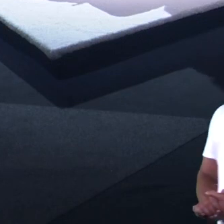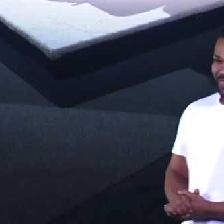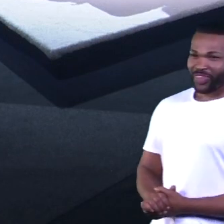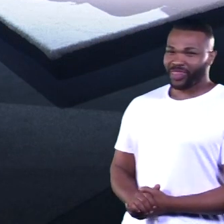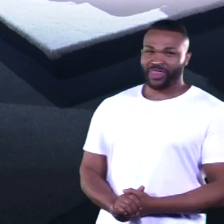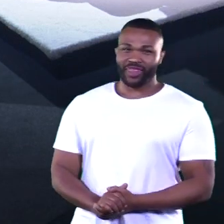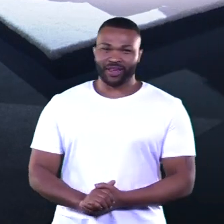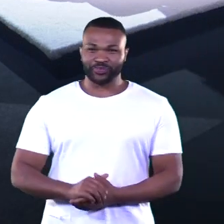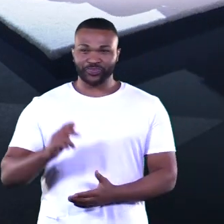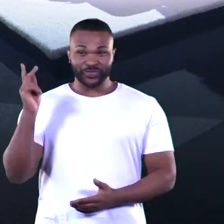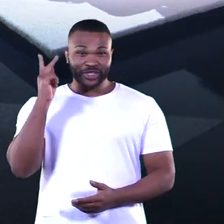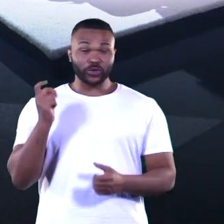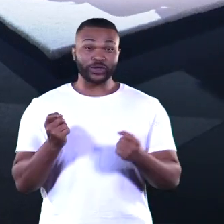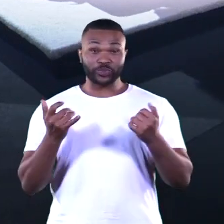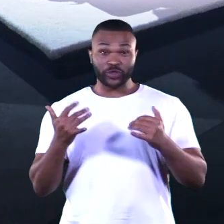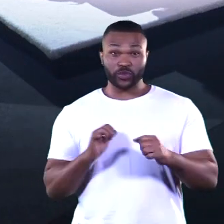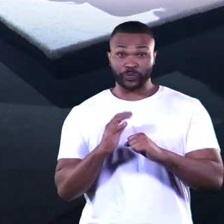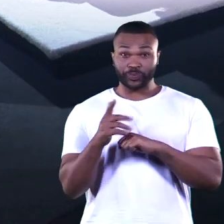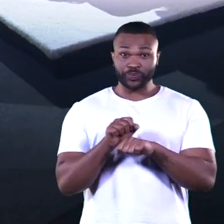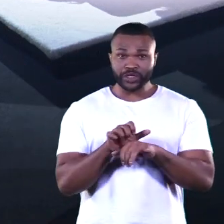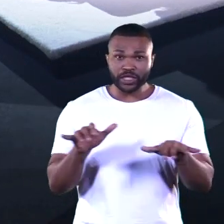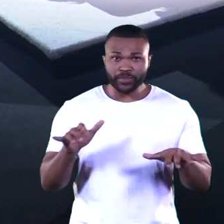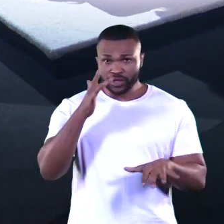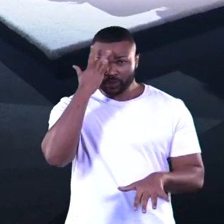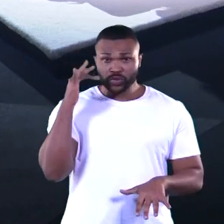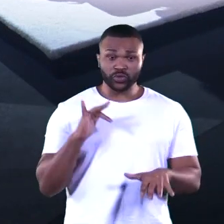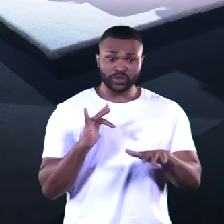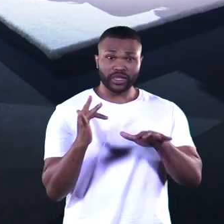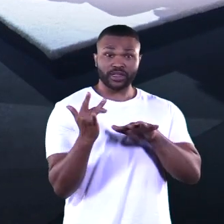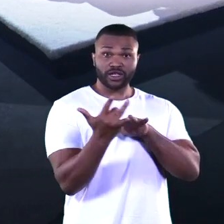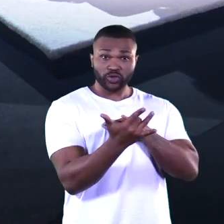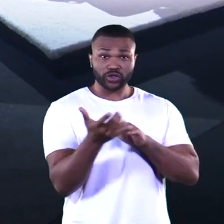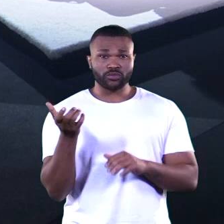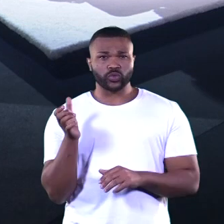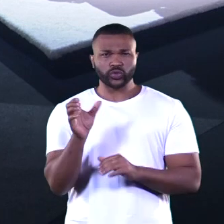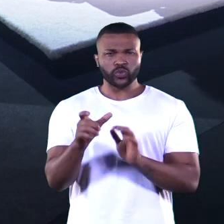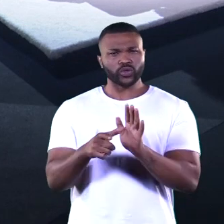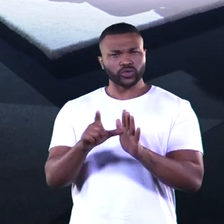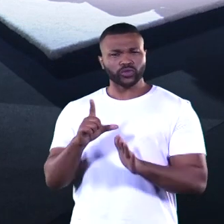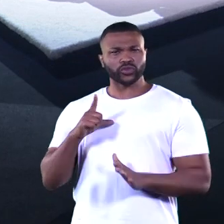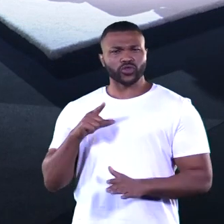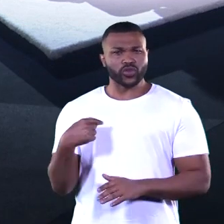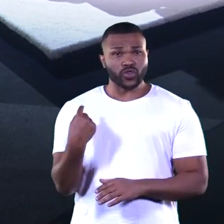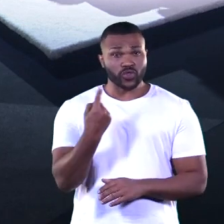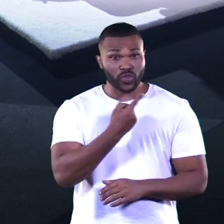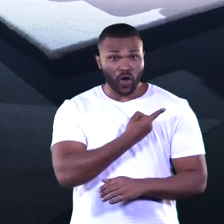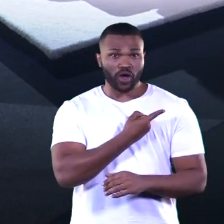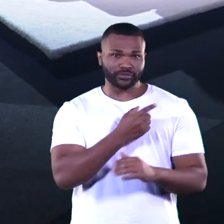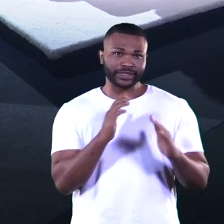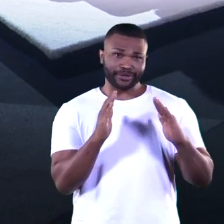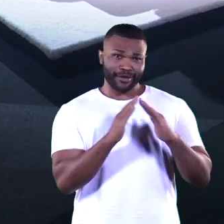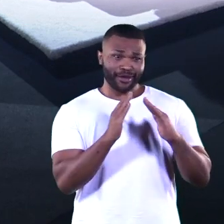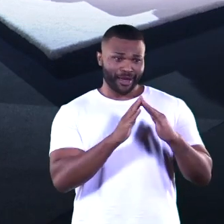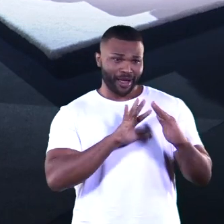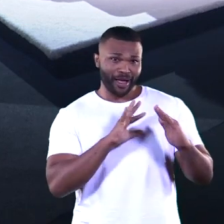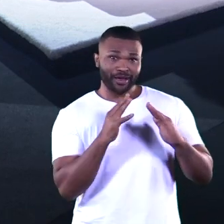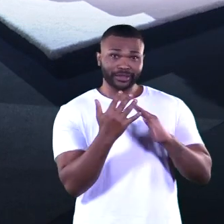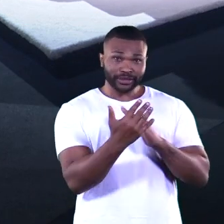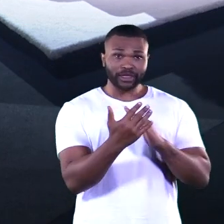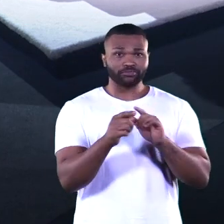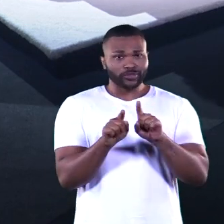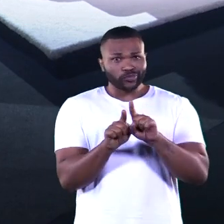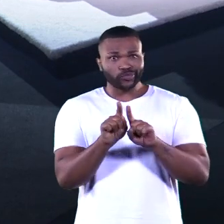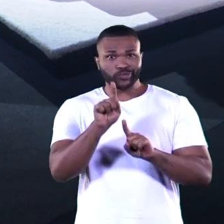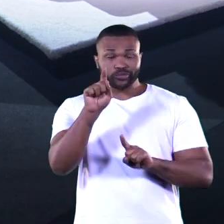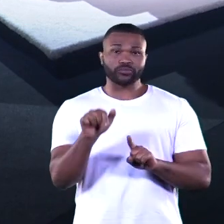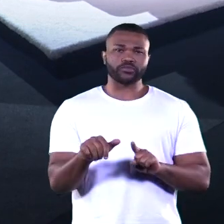pandemia, pessoal, boom, rede social. Já tinha antes, né? Já. Mas com a gente confinado, aumentou muito mais. Na